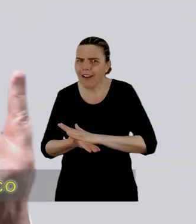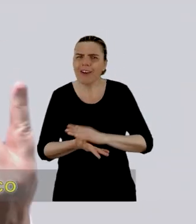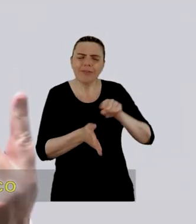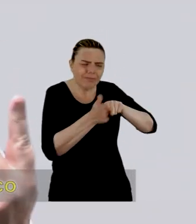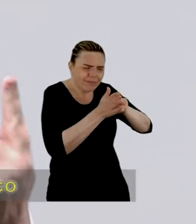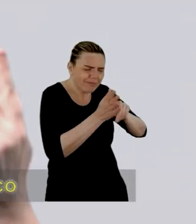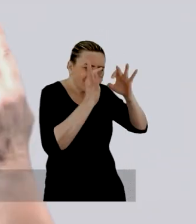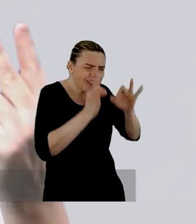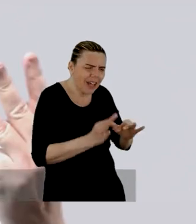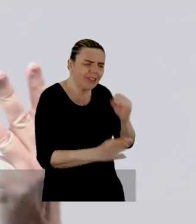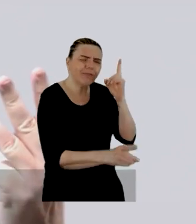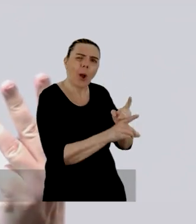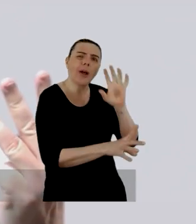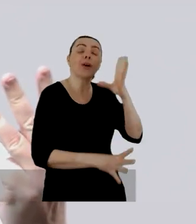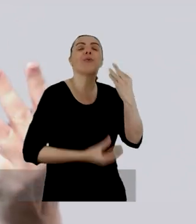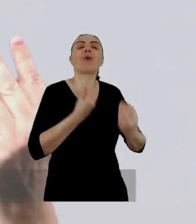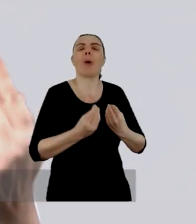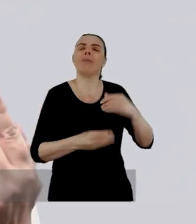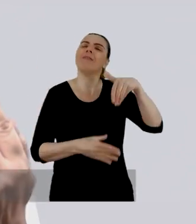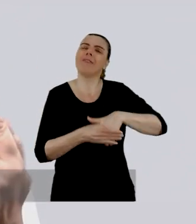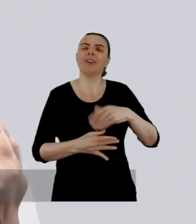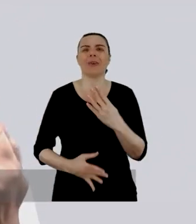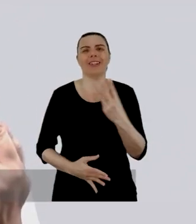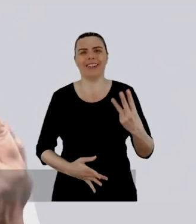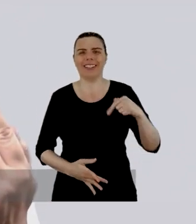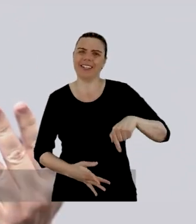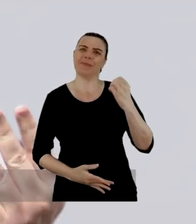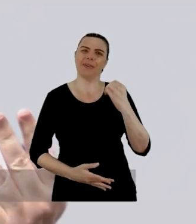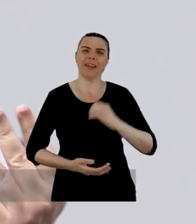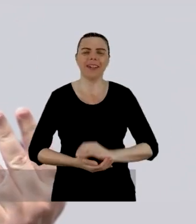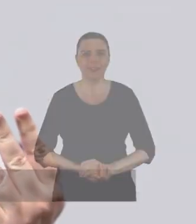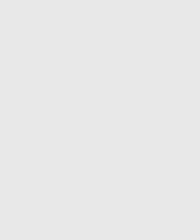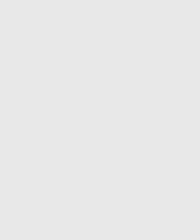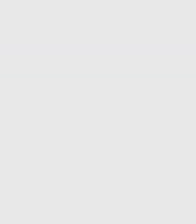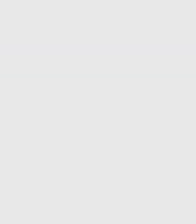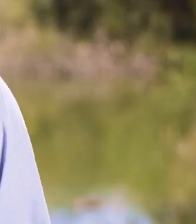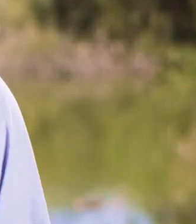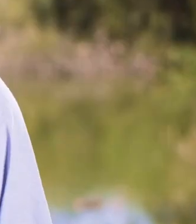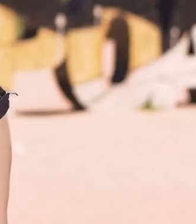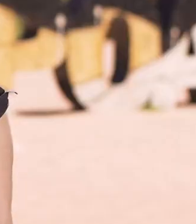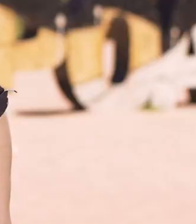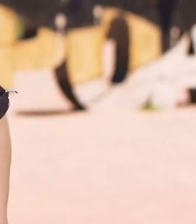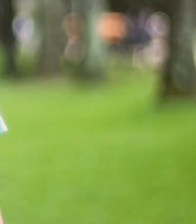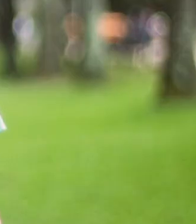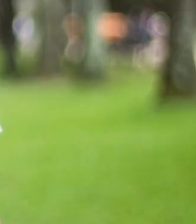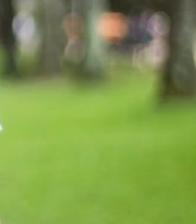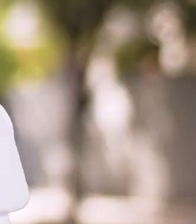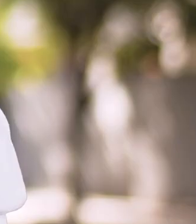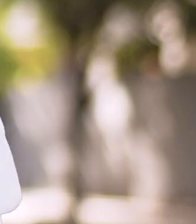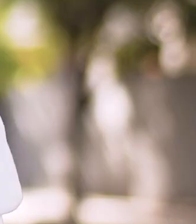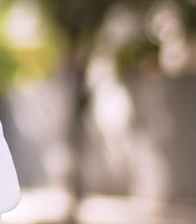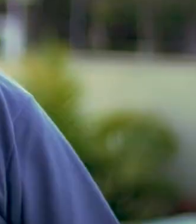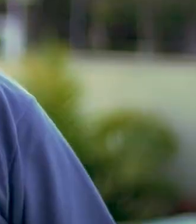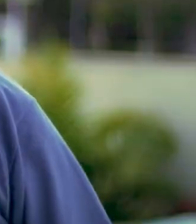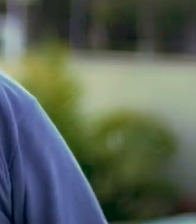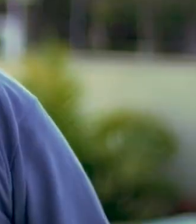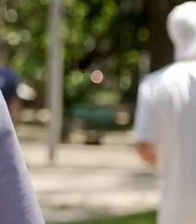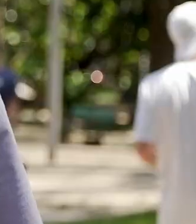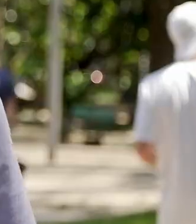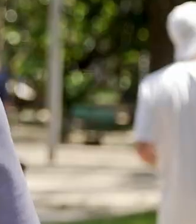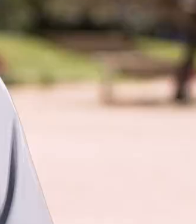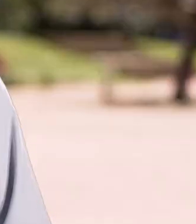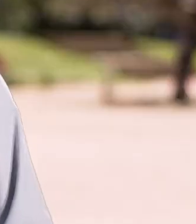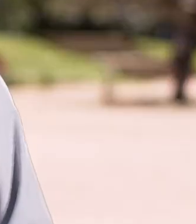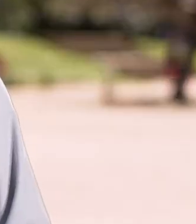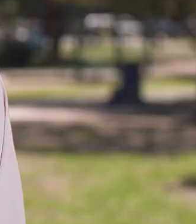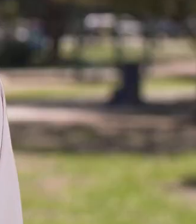diagnóstico, buscar uma solução. Vote 43 em Porto Alegre. É hora do programa de